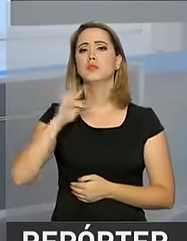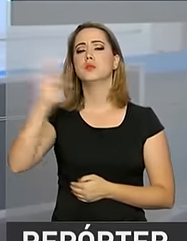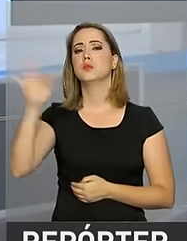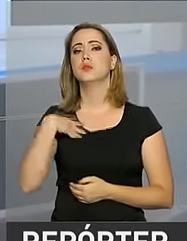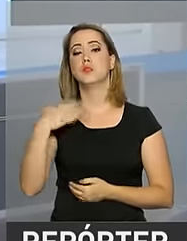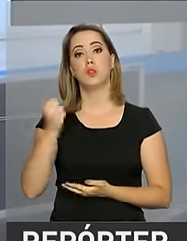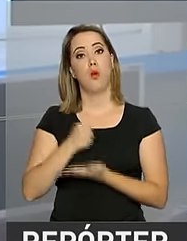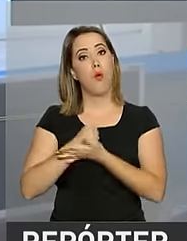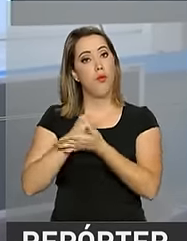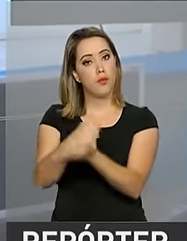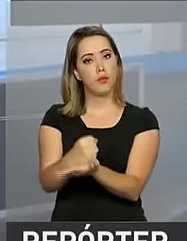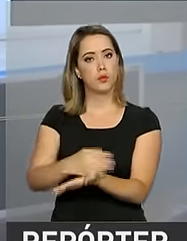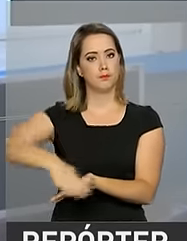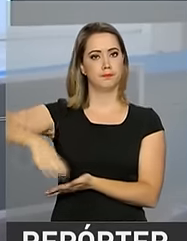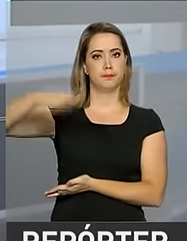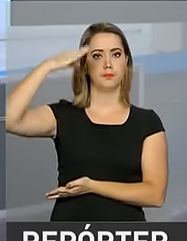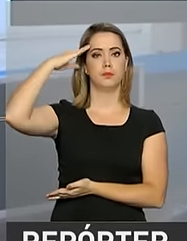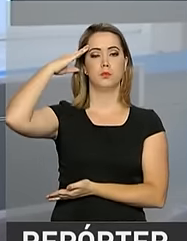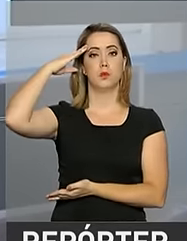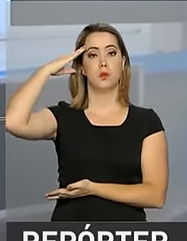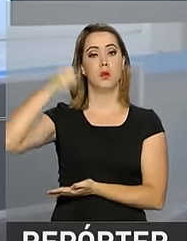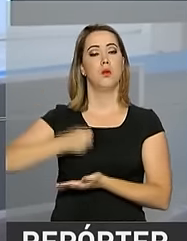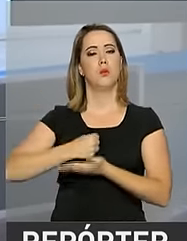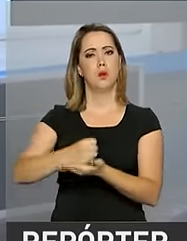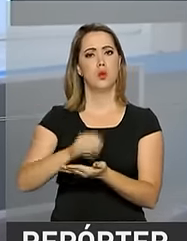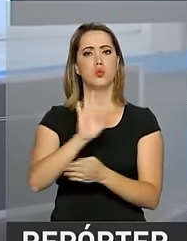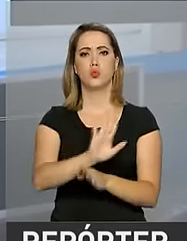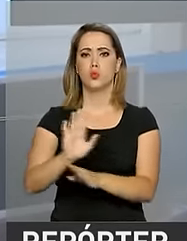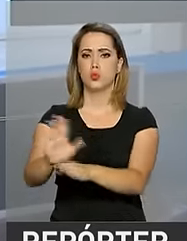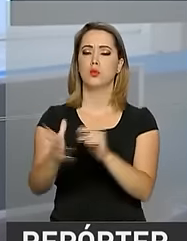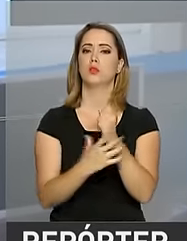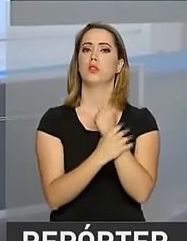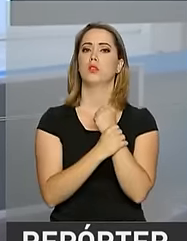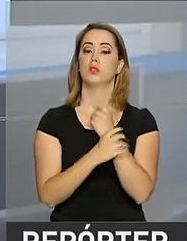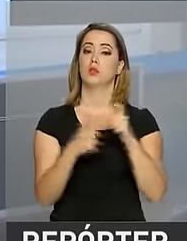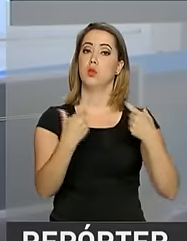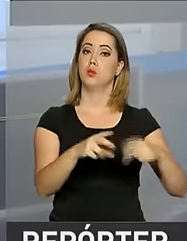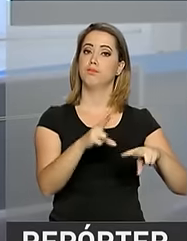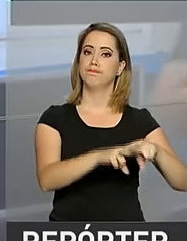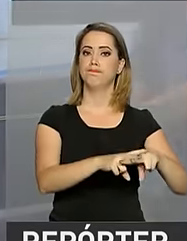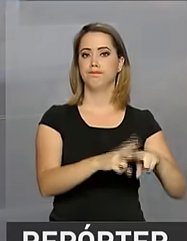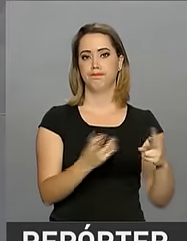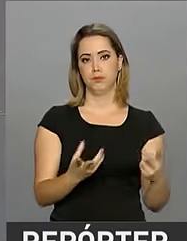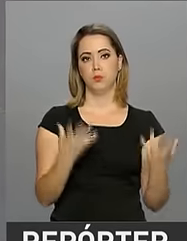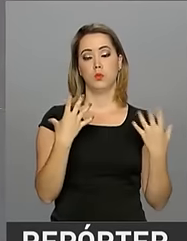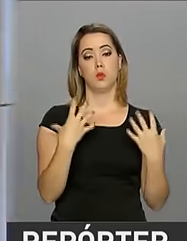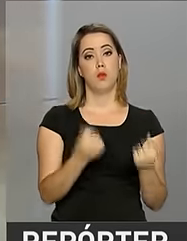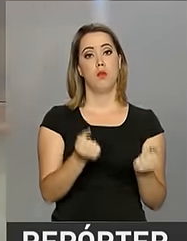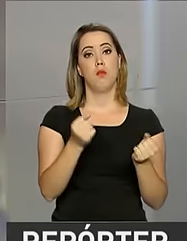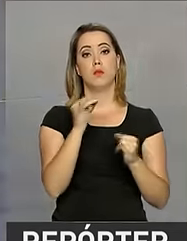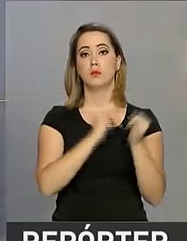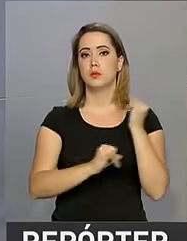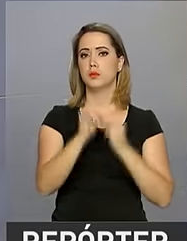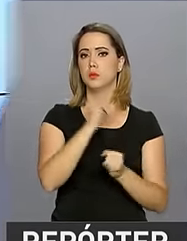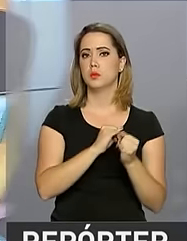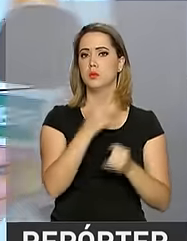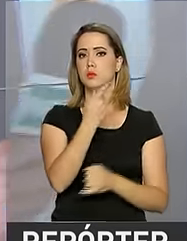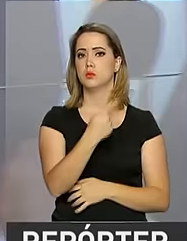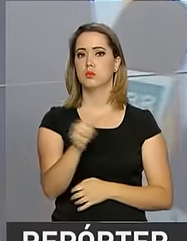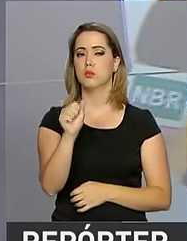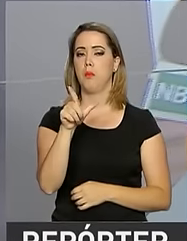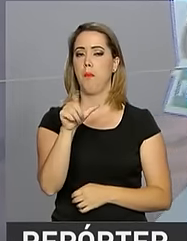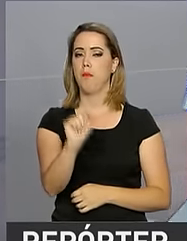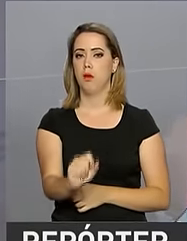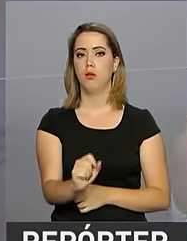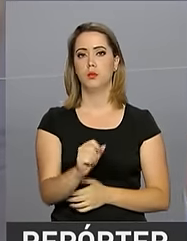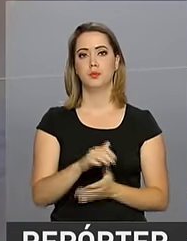colocar o Exército à disposição dos estados para ajudar na segurança dos presídios. Quem tem mais informações ao vivo para a gente é o repórter